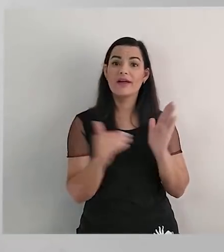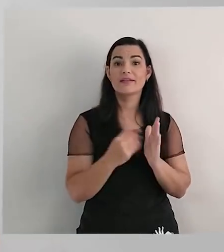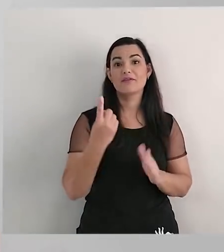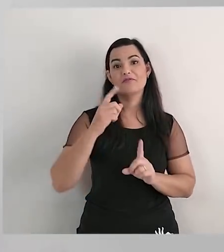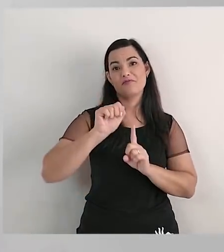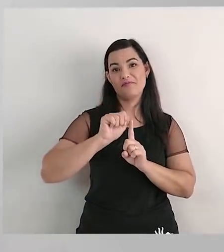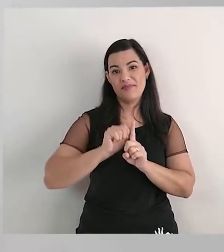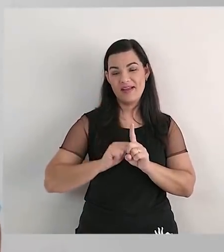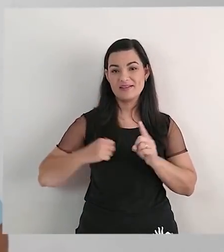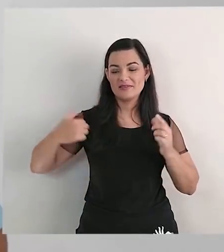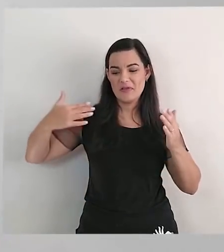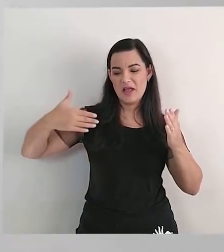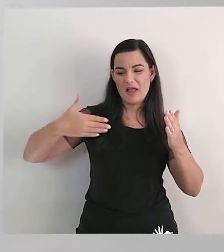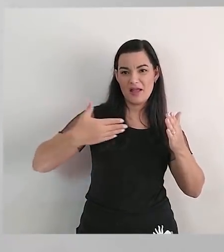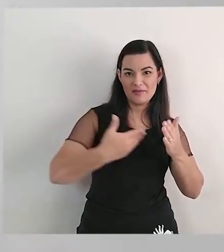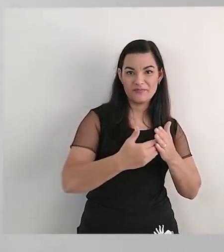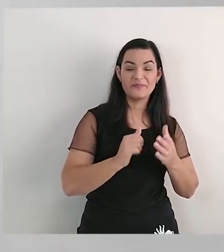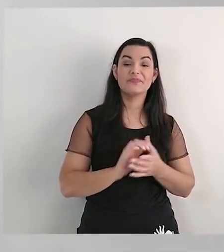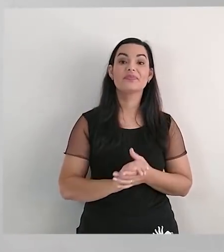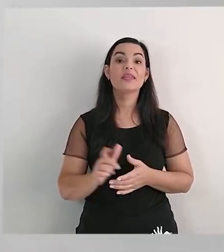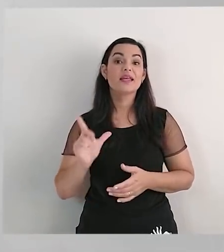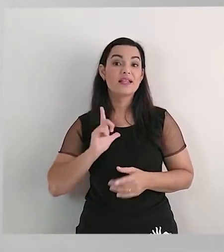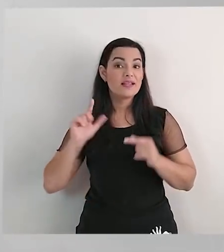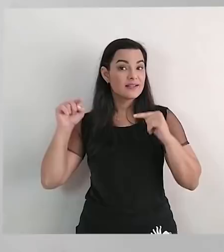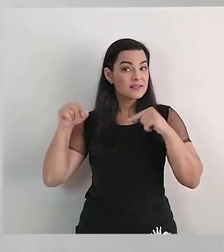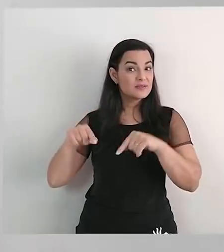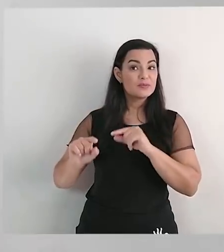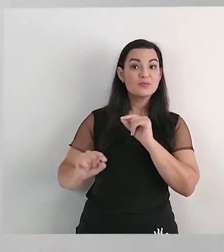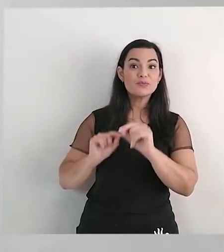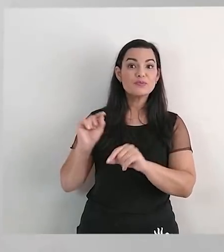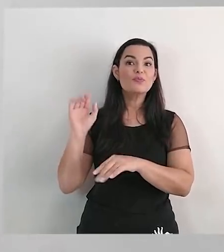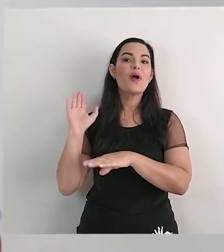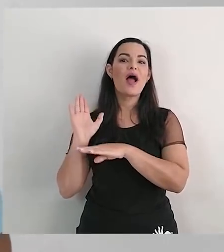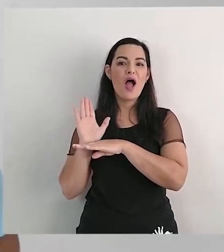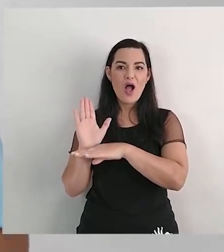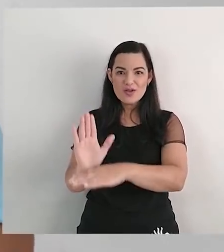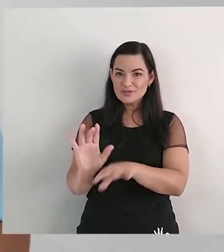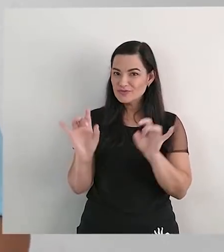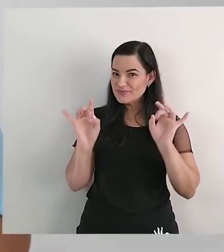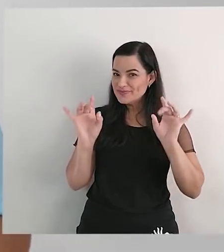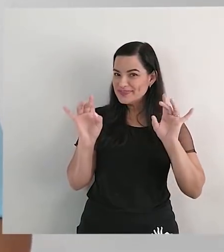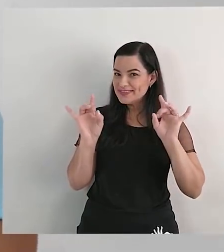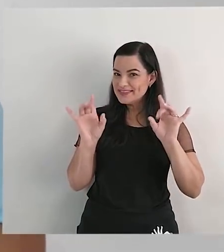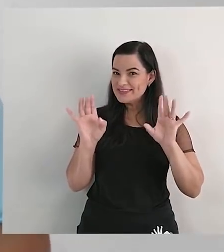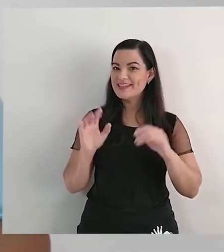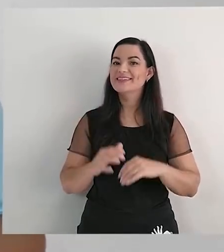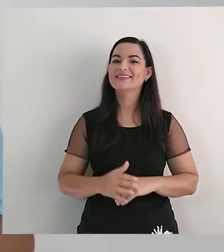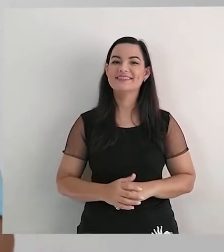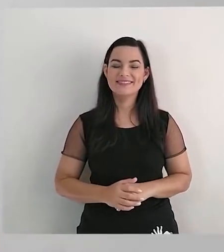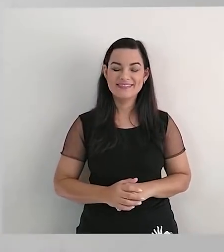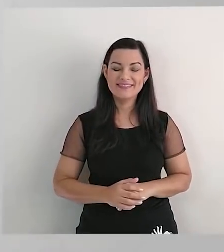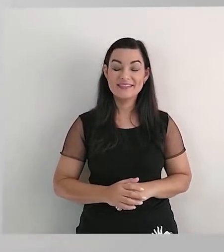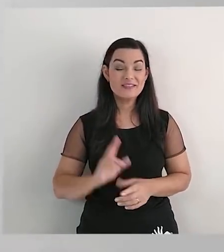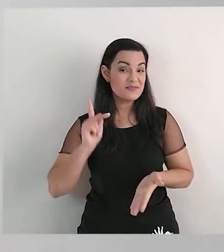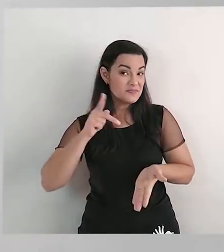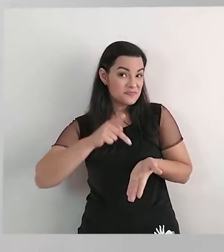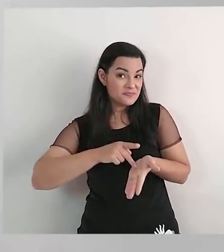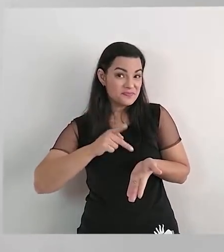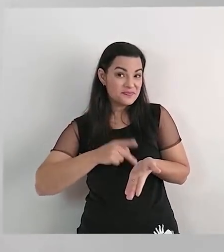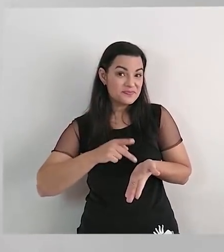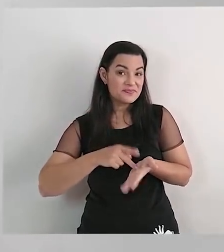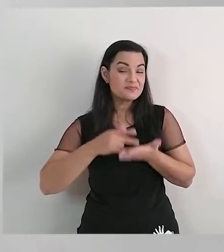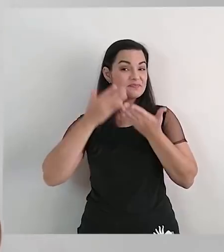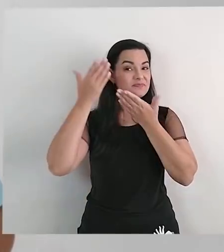eu tenho aqui uma colaboração super especial. Aliás,